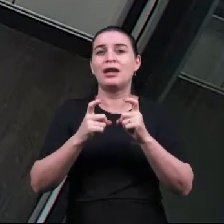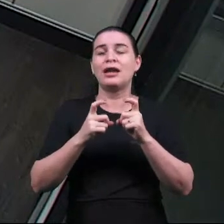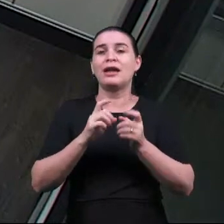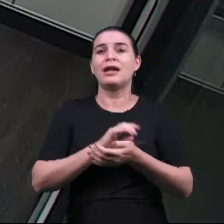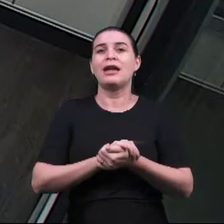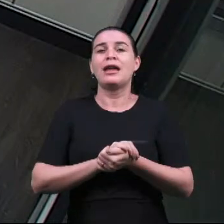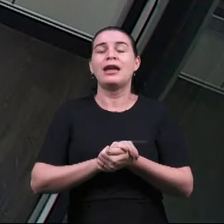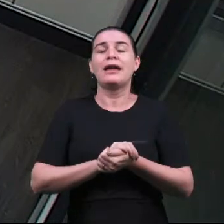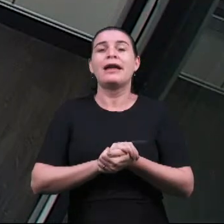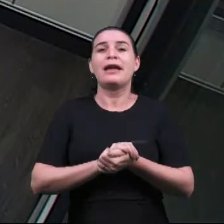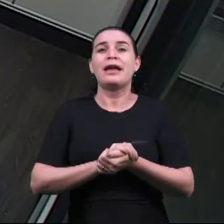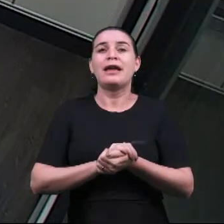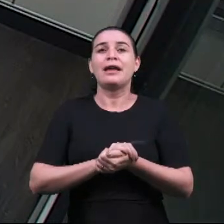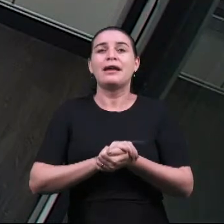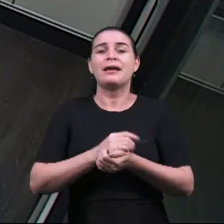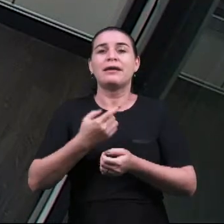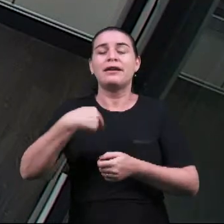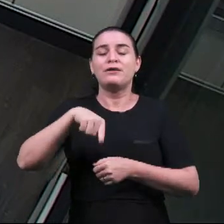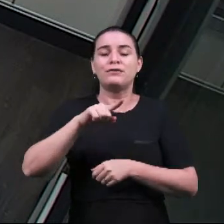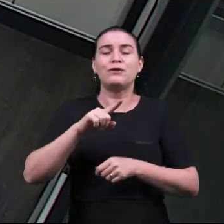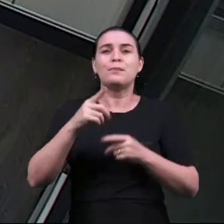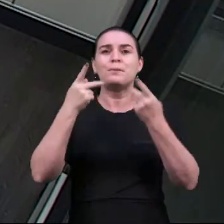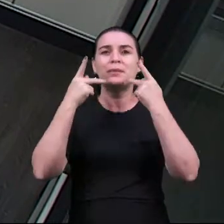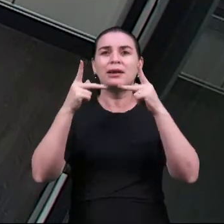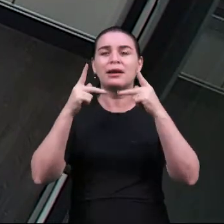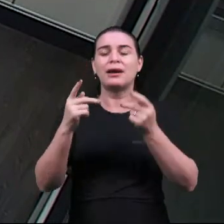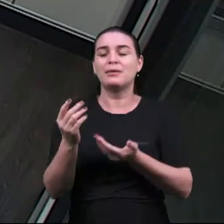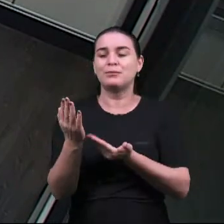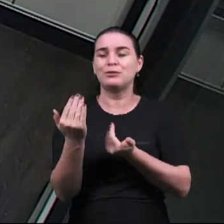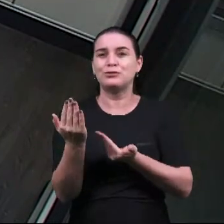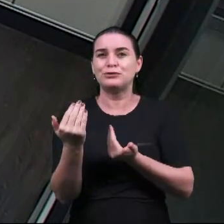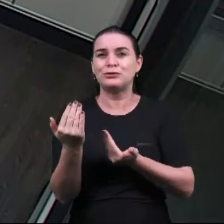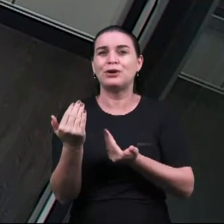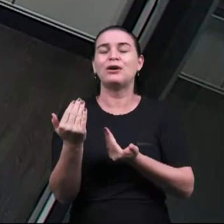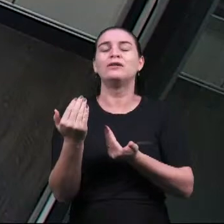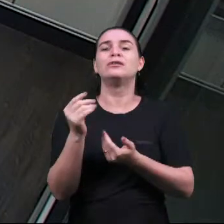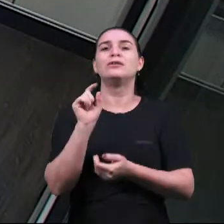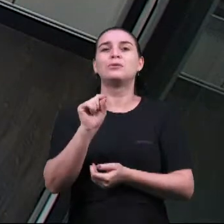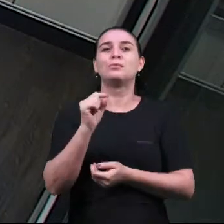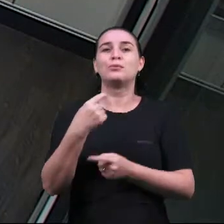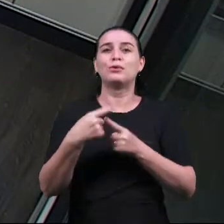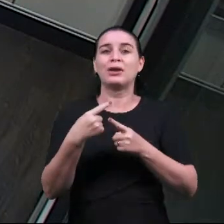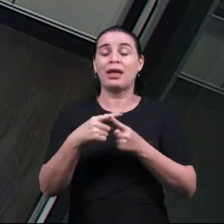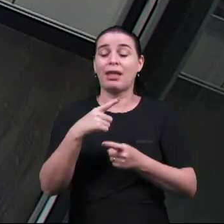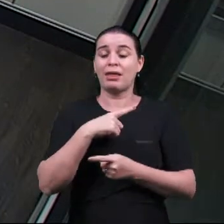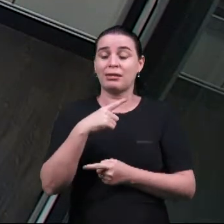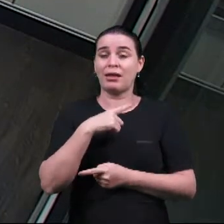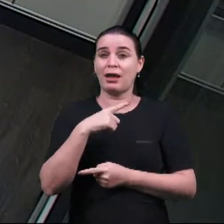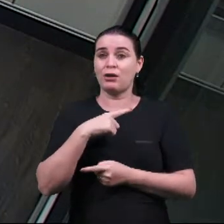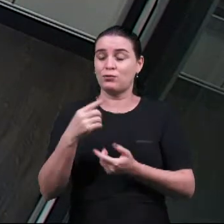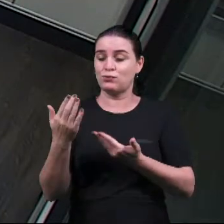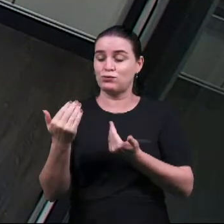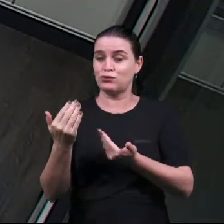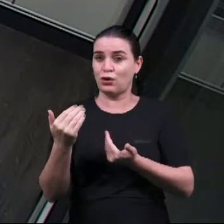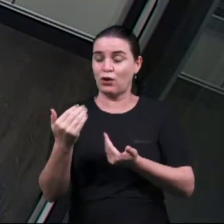e gravou. E ele fala do jovem, que eu deixei os irmãos curiosos. É de um jovem que estava seguindo Jesus, só está esse Marcos.